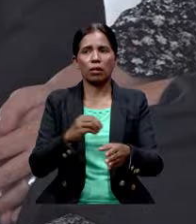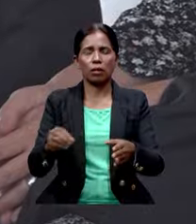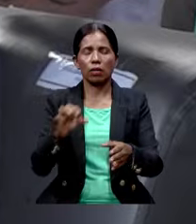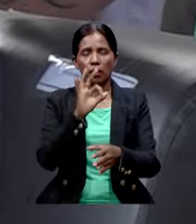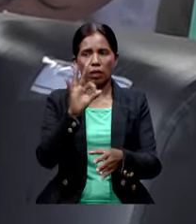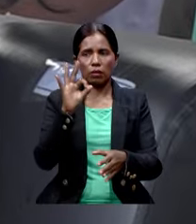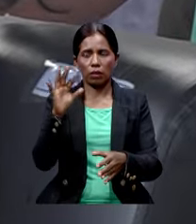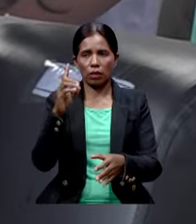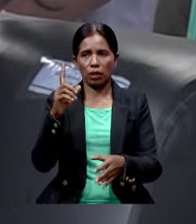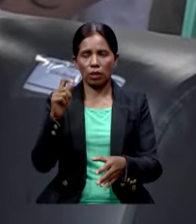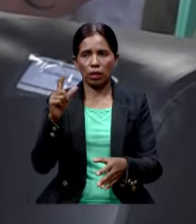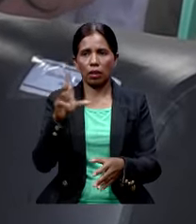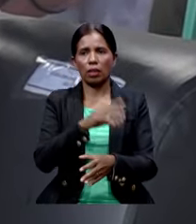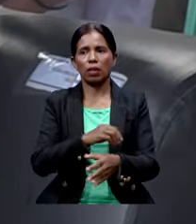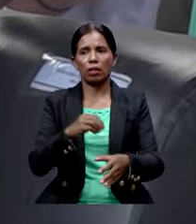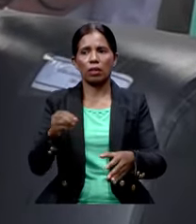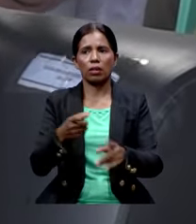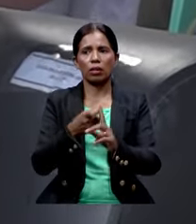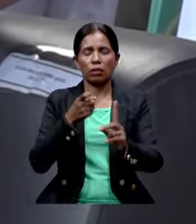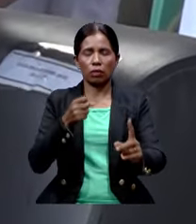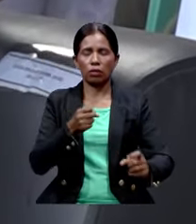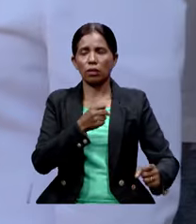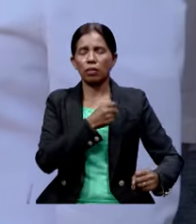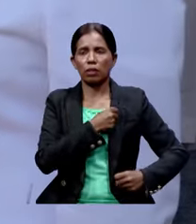F.F. de Tele, Leriana Timor, delegação Rússia Força